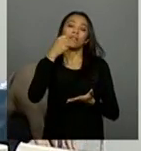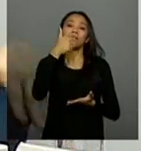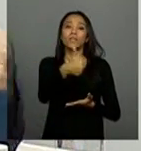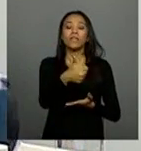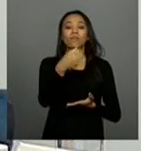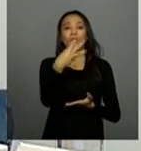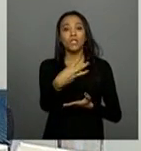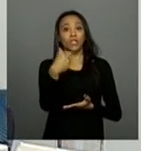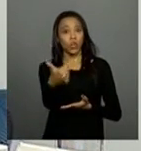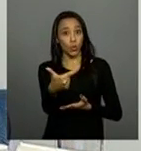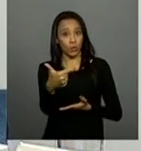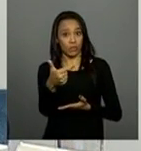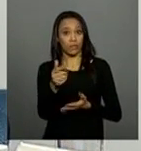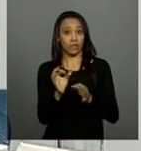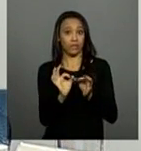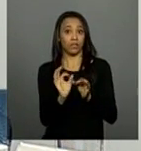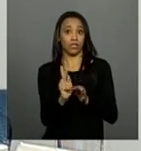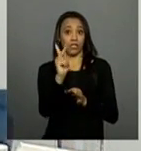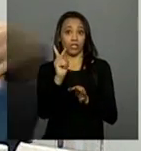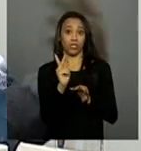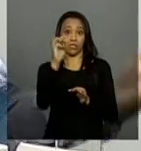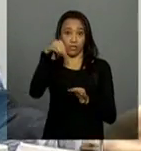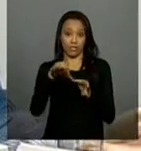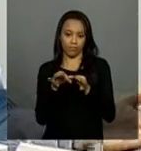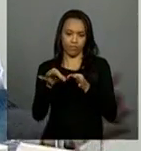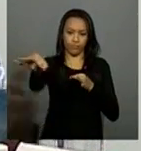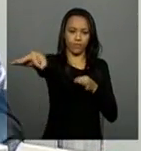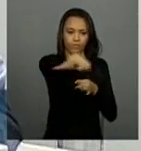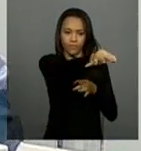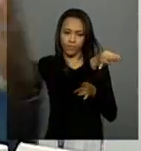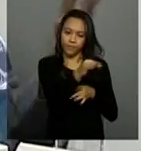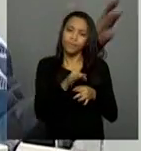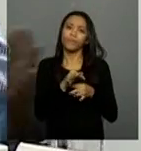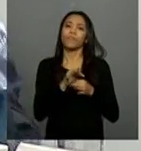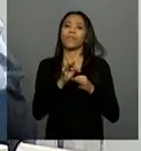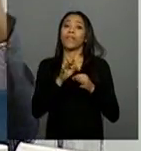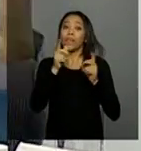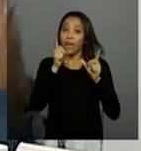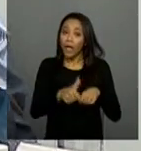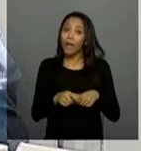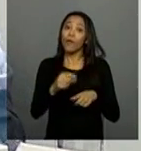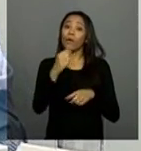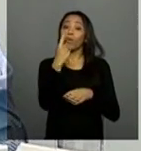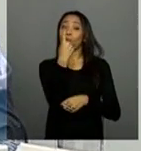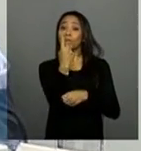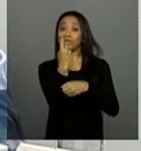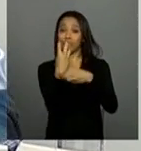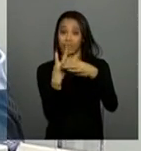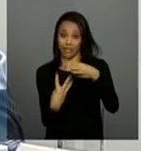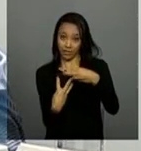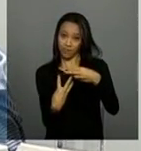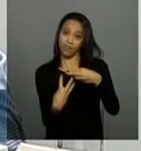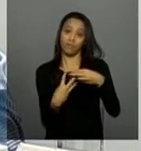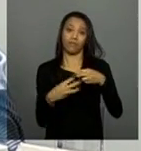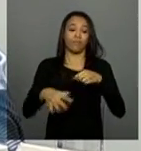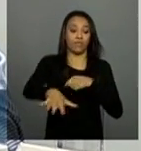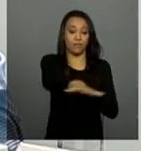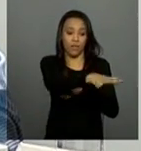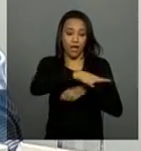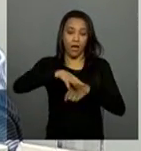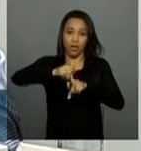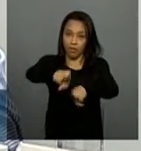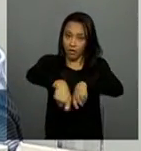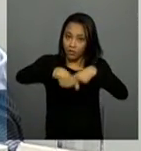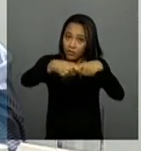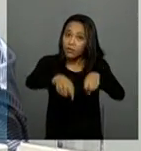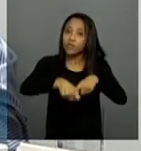de hectares na base do cadastro agora em dezembro. Isso é um terço da área agrícola, a área sujeita à questão do cadastro ambiental